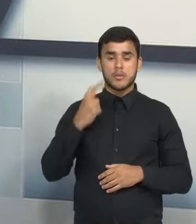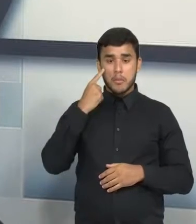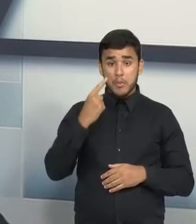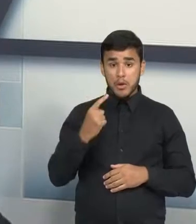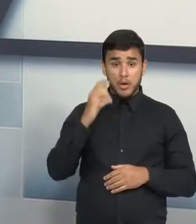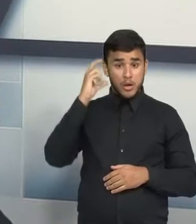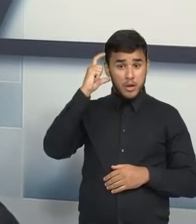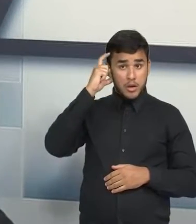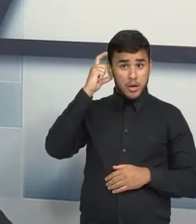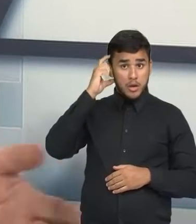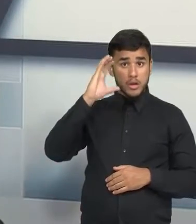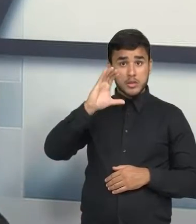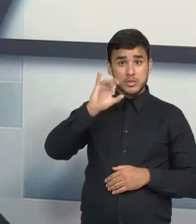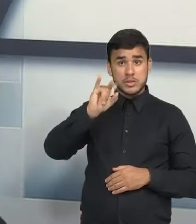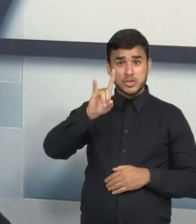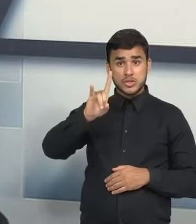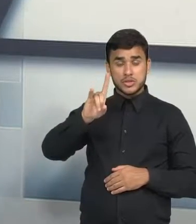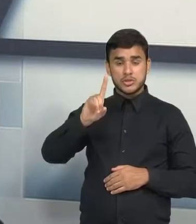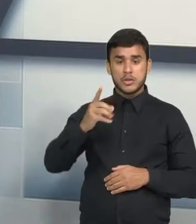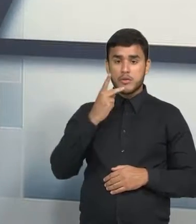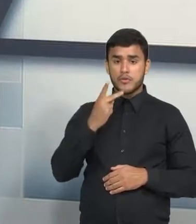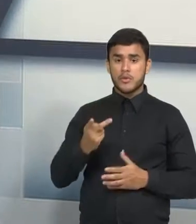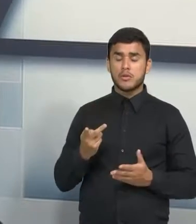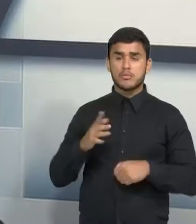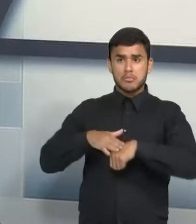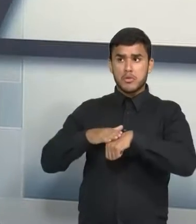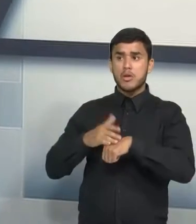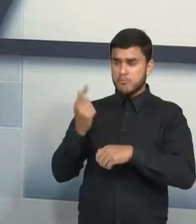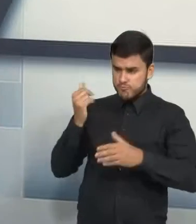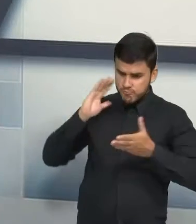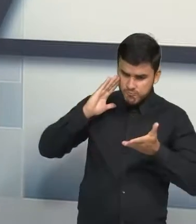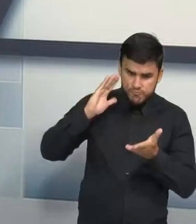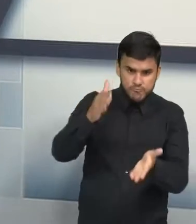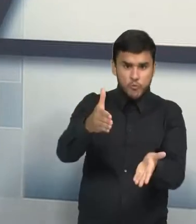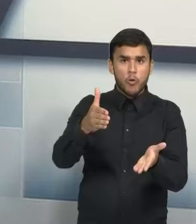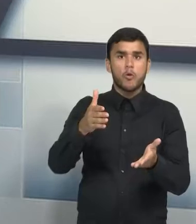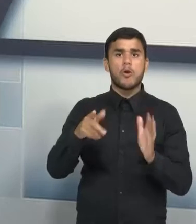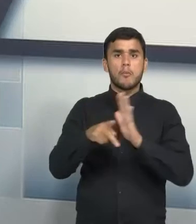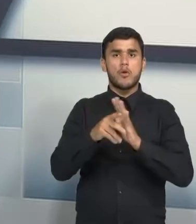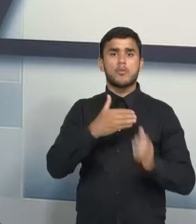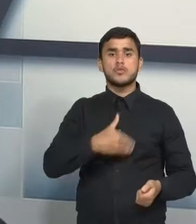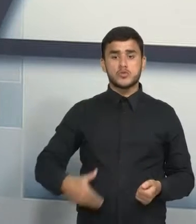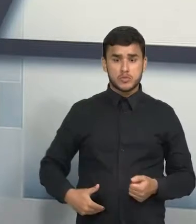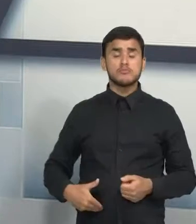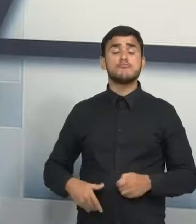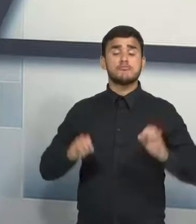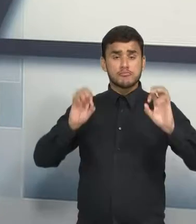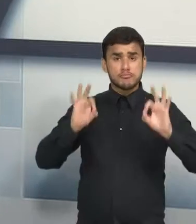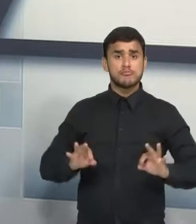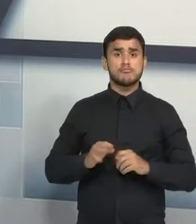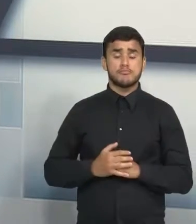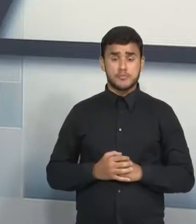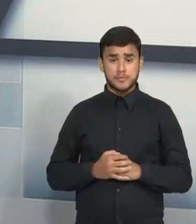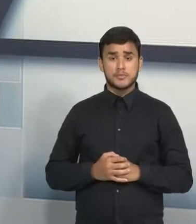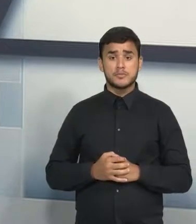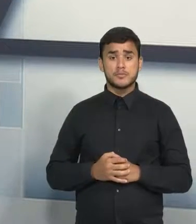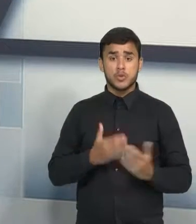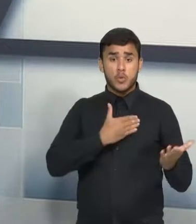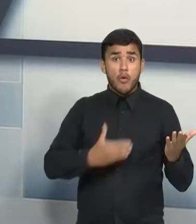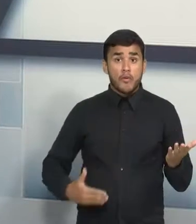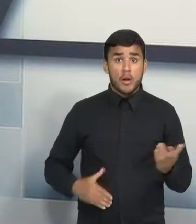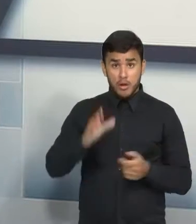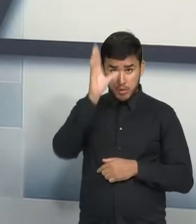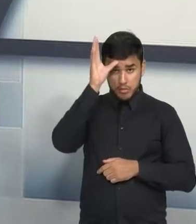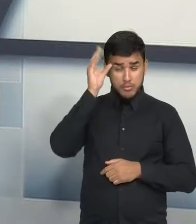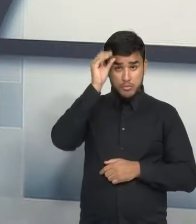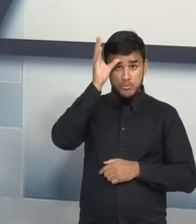Gomes. Que você fala, e foi errada a maneira que investiu ou não, não discuto, mas ele investiu, né? O governador Camilo está no mesmo caminho,